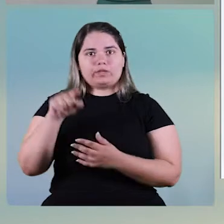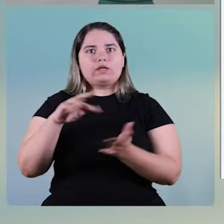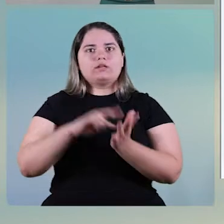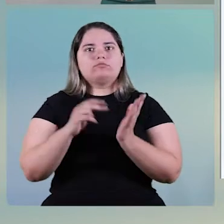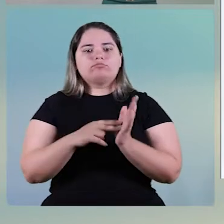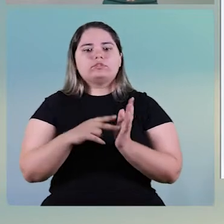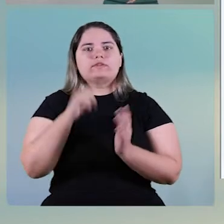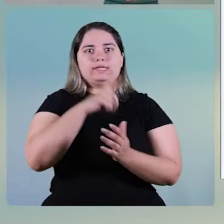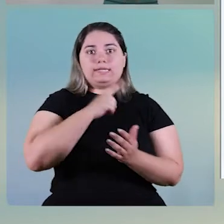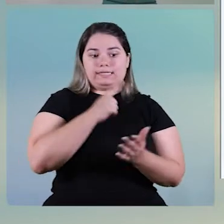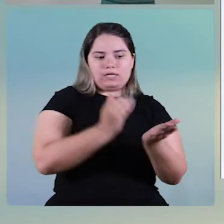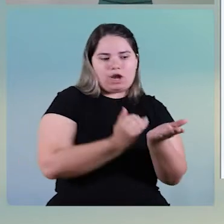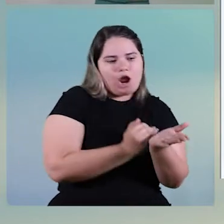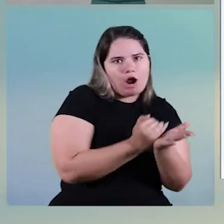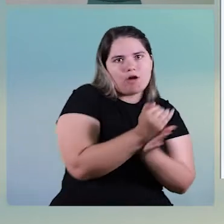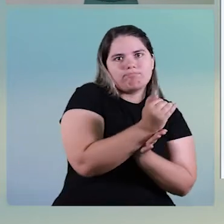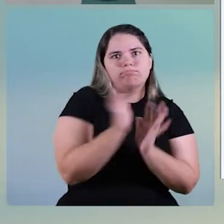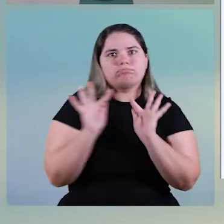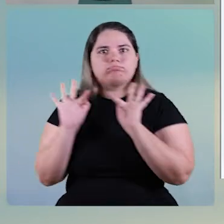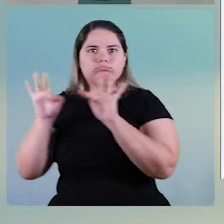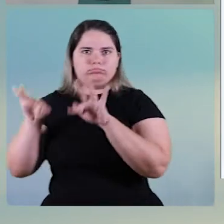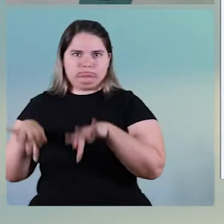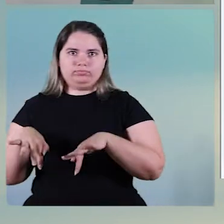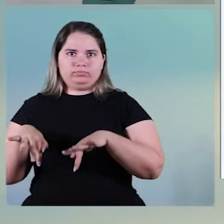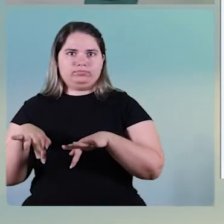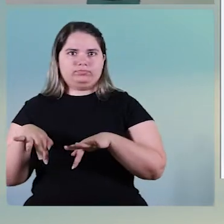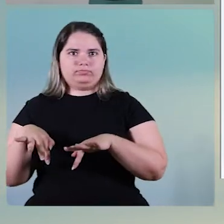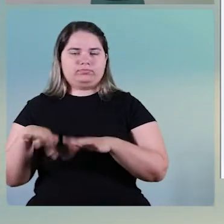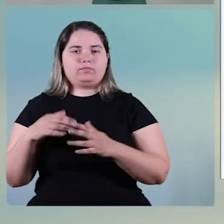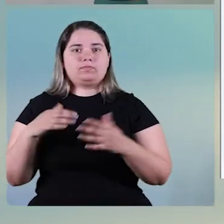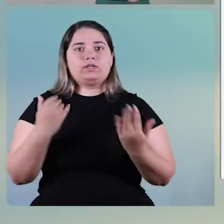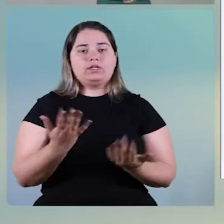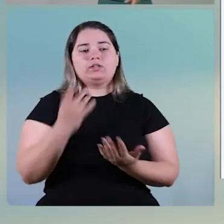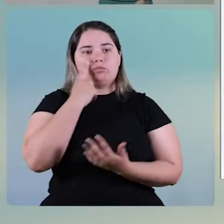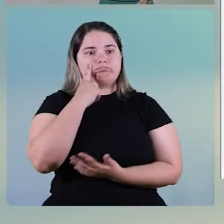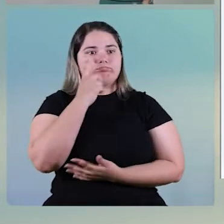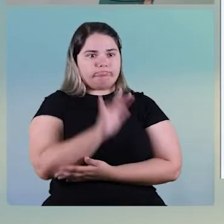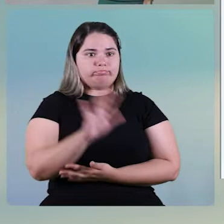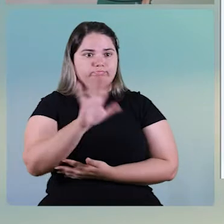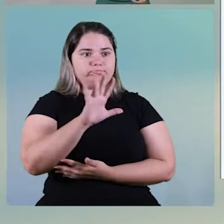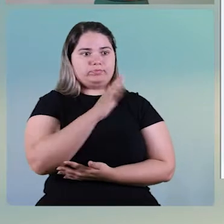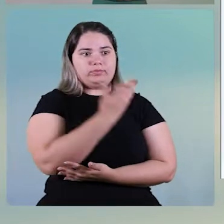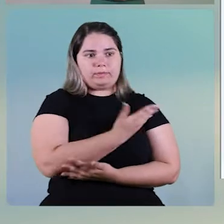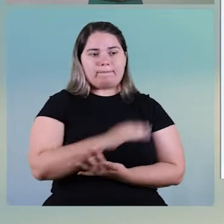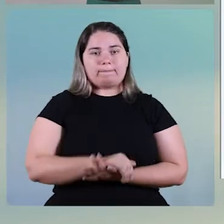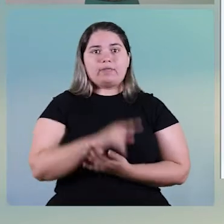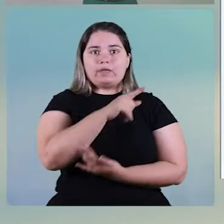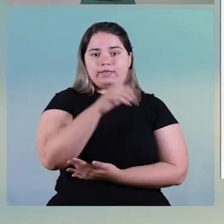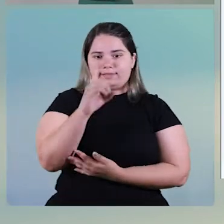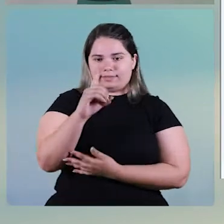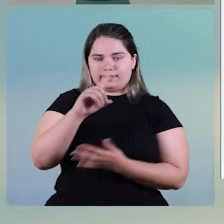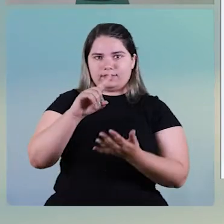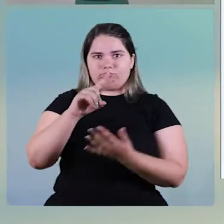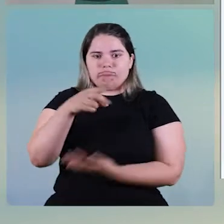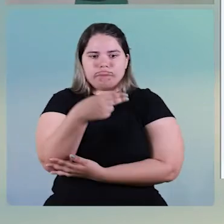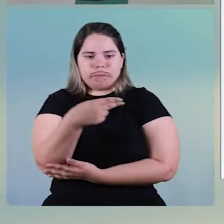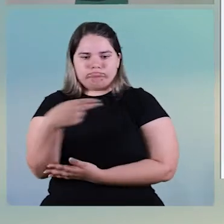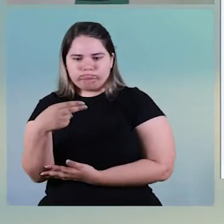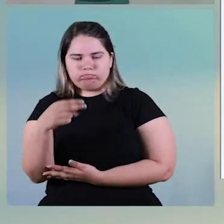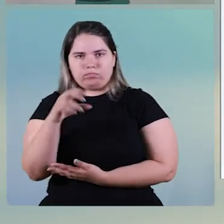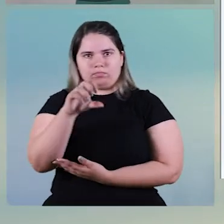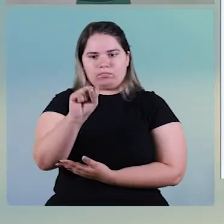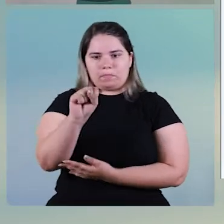figura, a distância, o deslocamento vai ser S menos S0. Vamos pegar